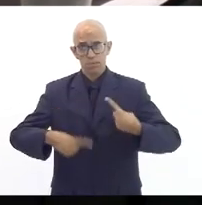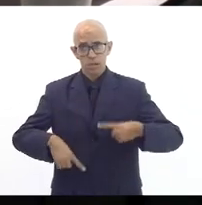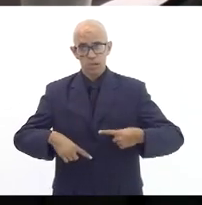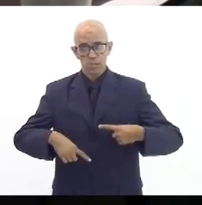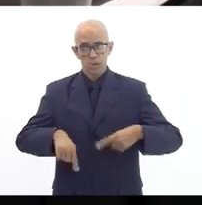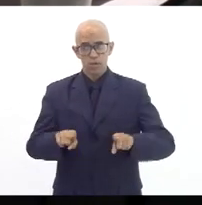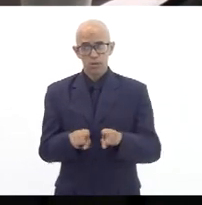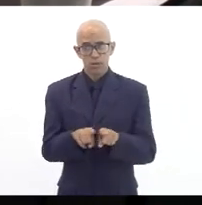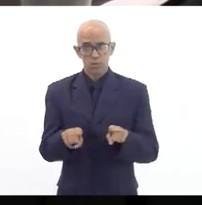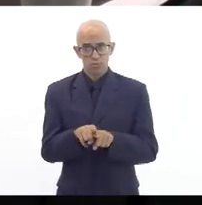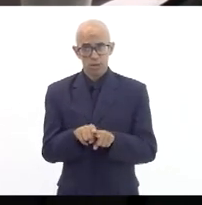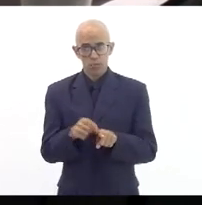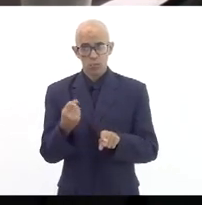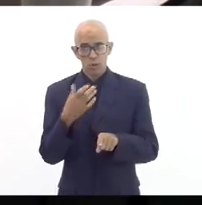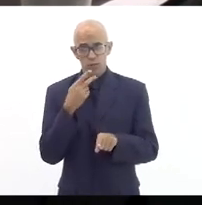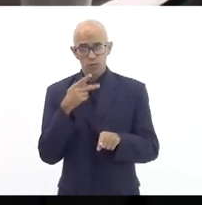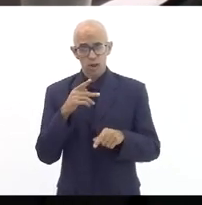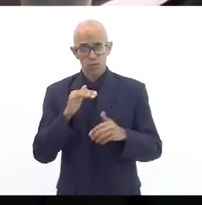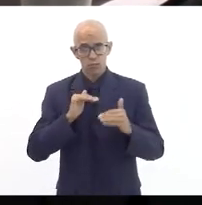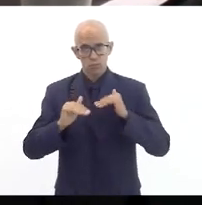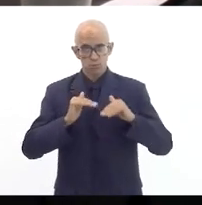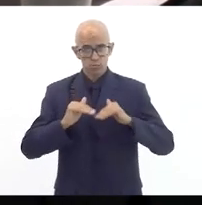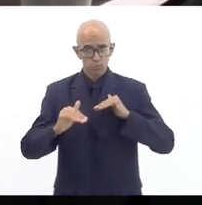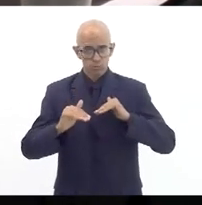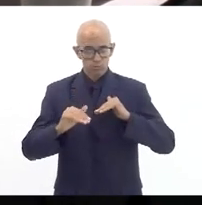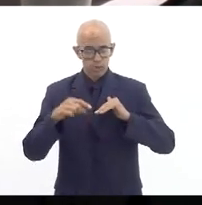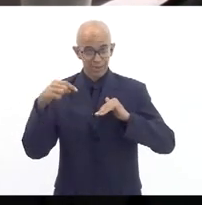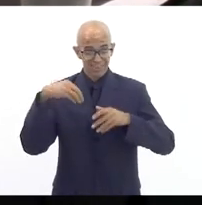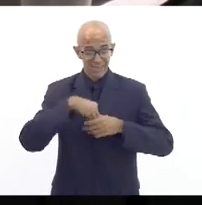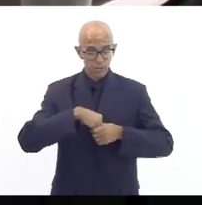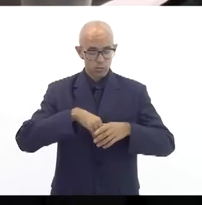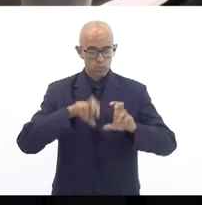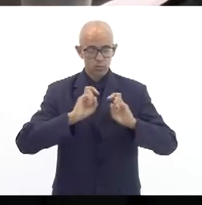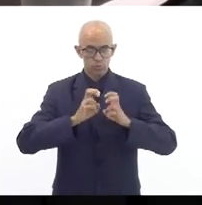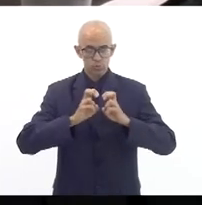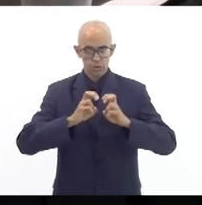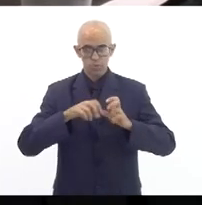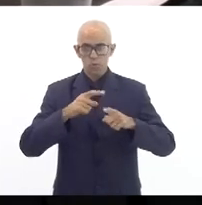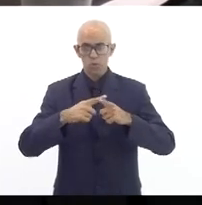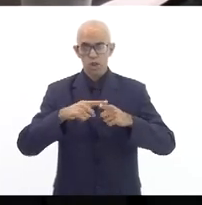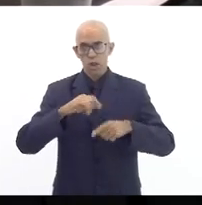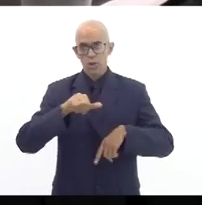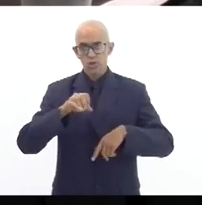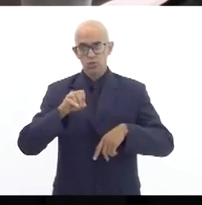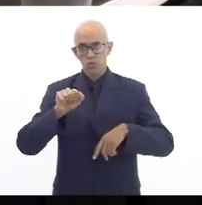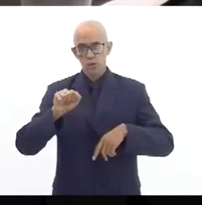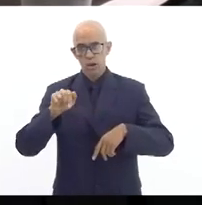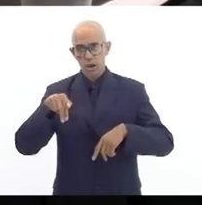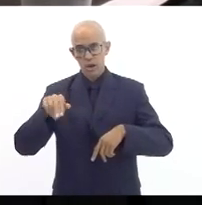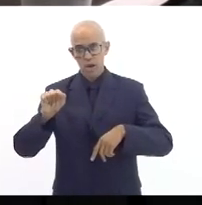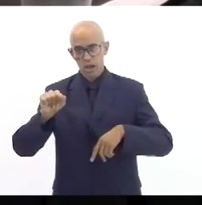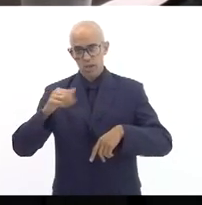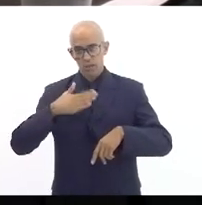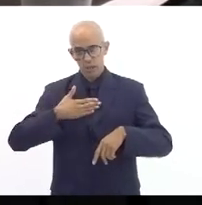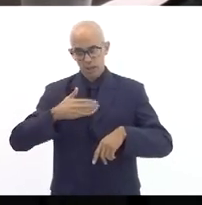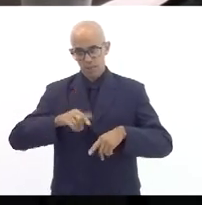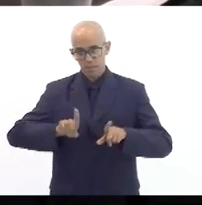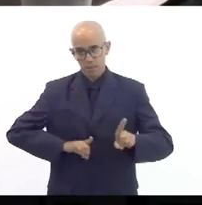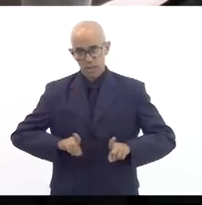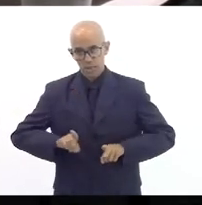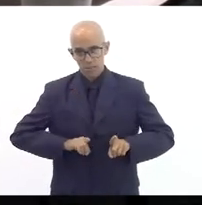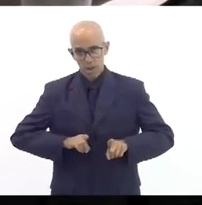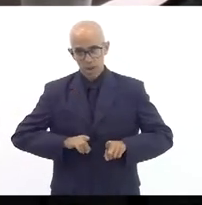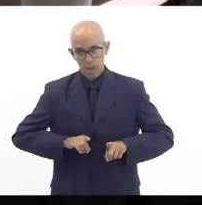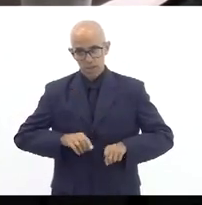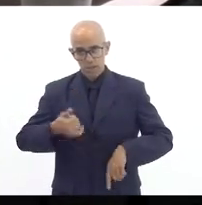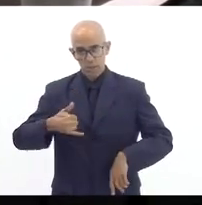mobilidade, especificamente os trens, desde 2017, porque a Joana Bonifácio Gouveia, que era minha prima, tinha 19 anos, foi